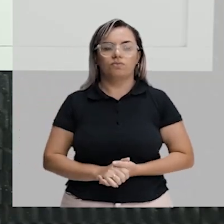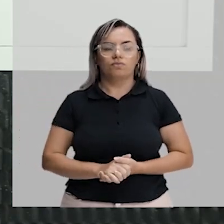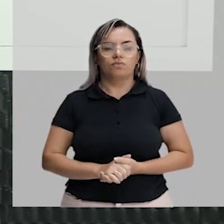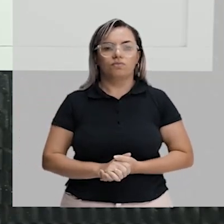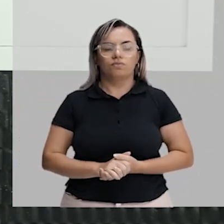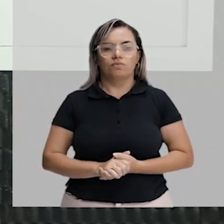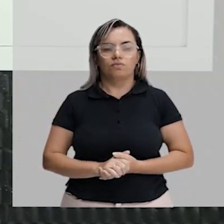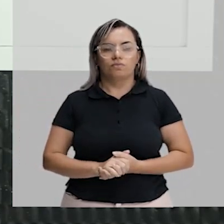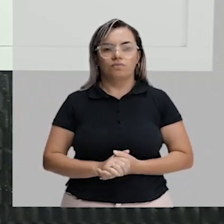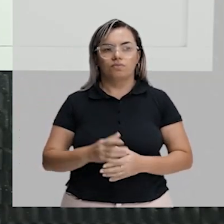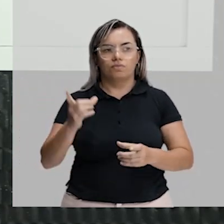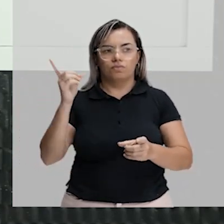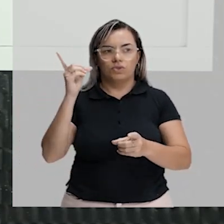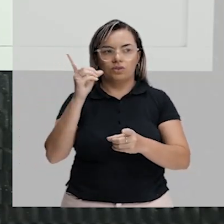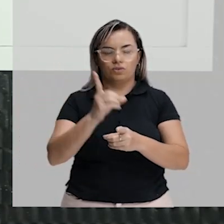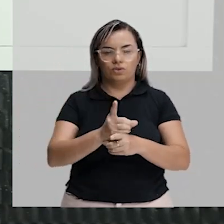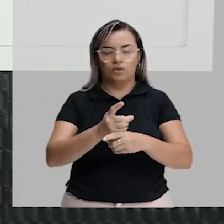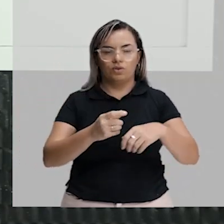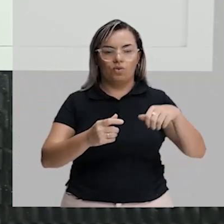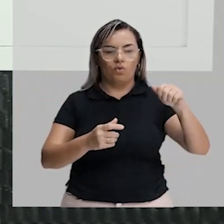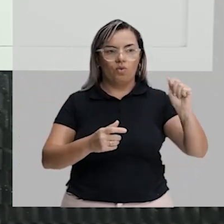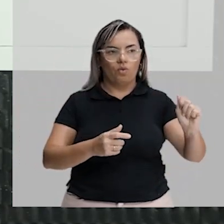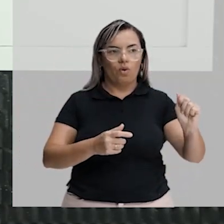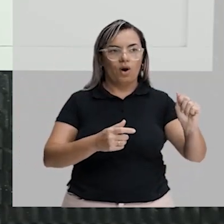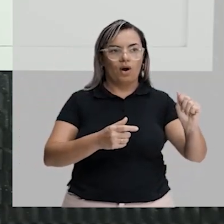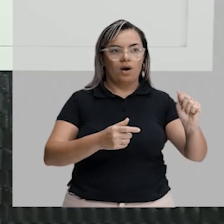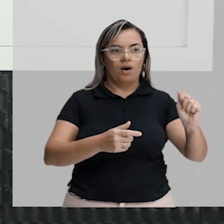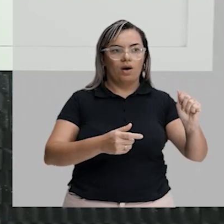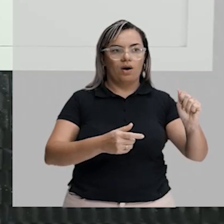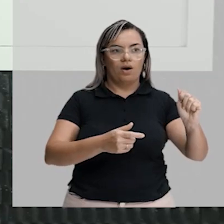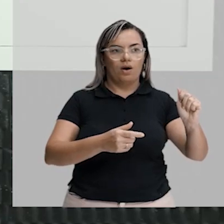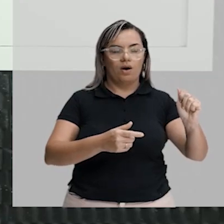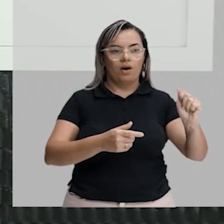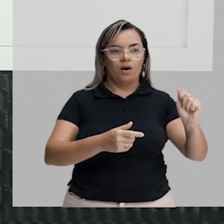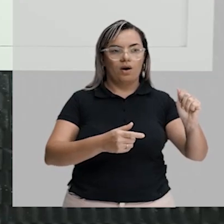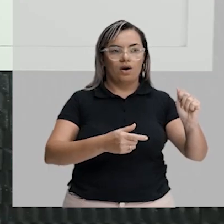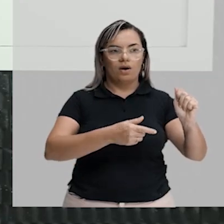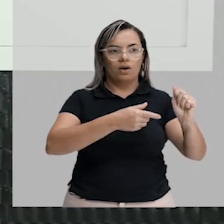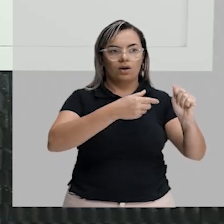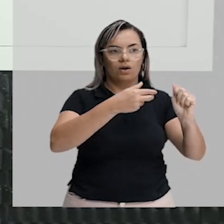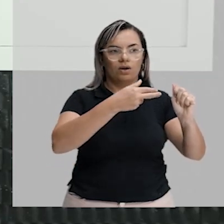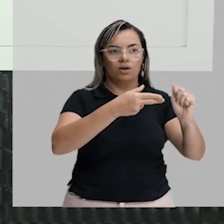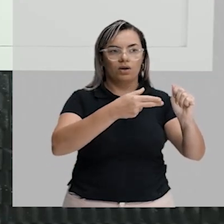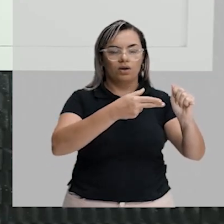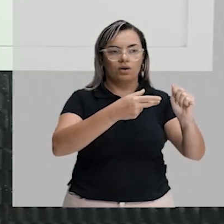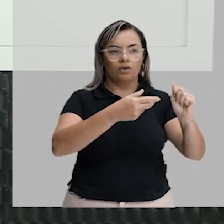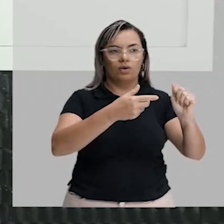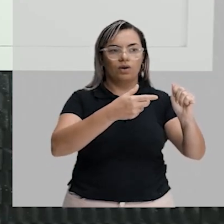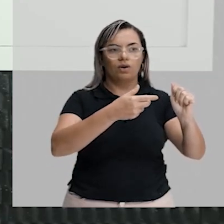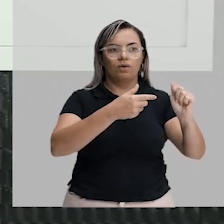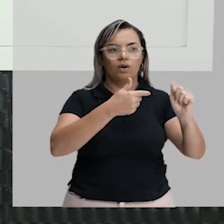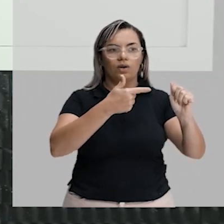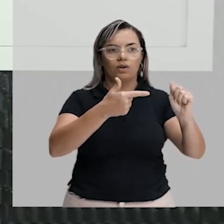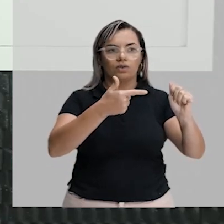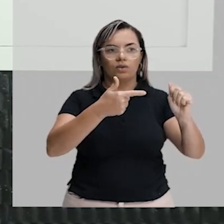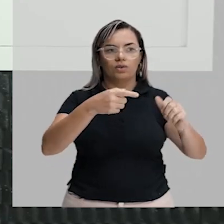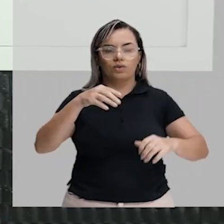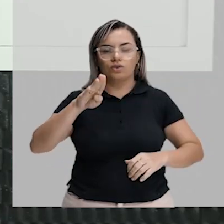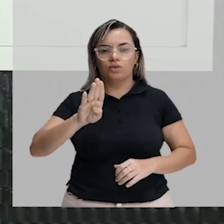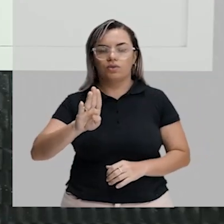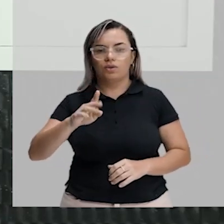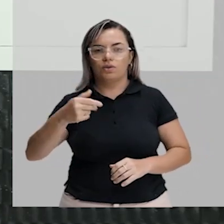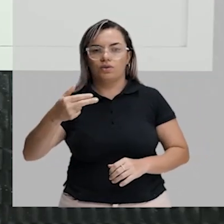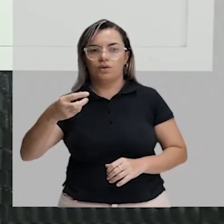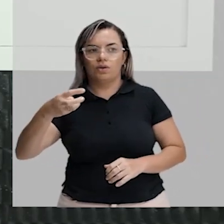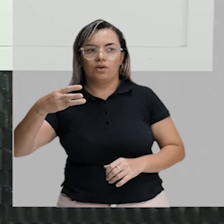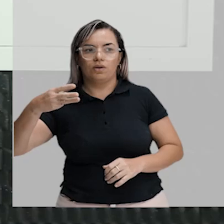só, então encontrei o A e o B. O seu polinômio estava nessa forma aqui, ó. AX mais